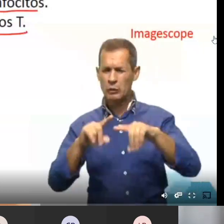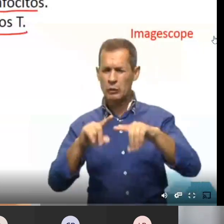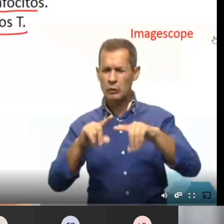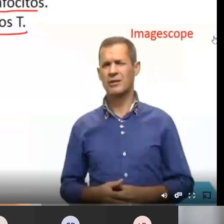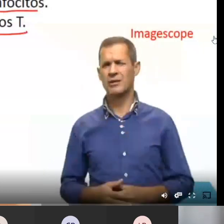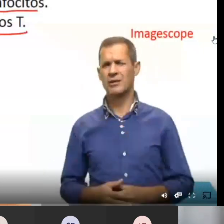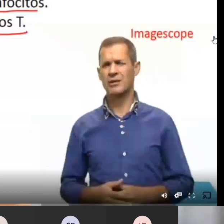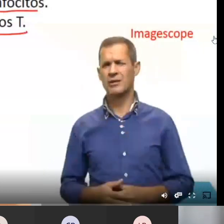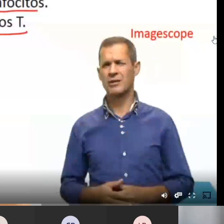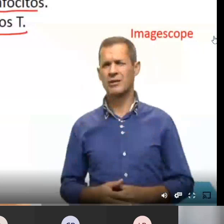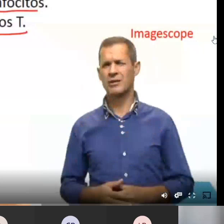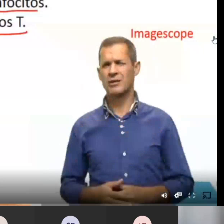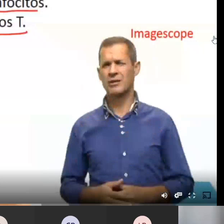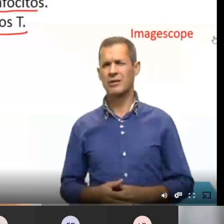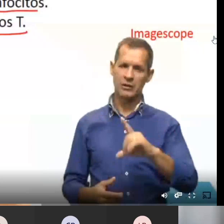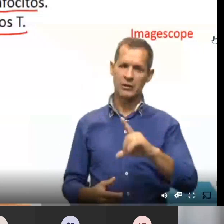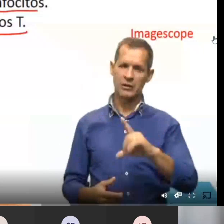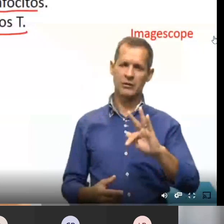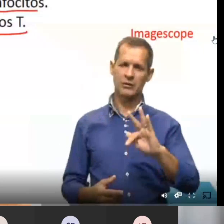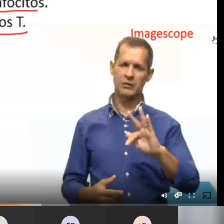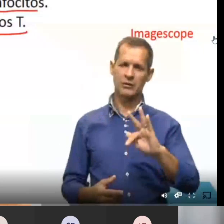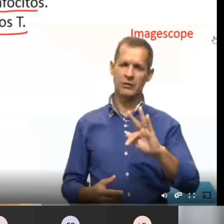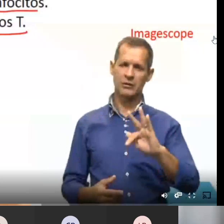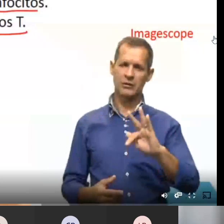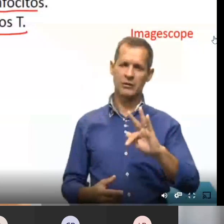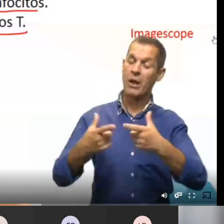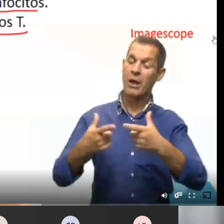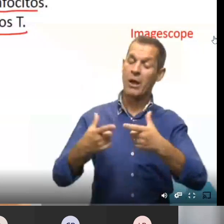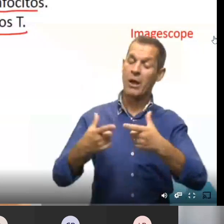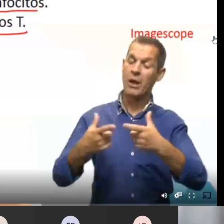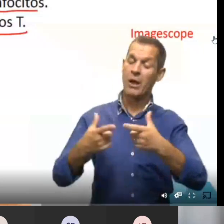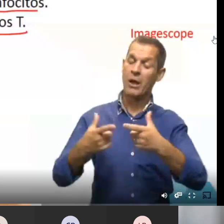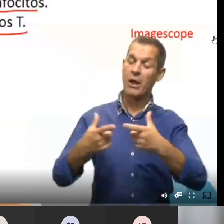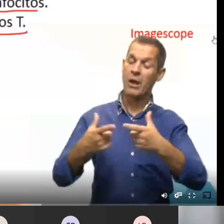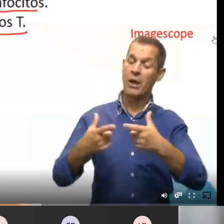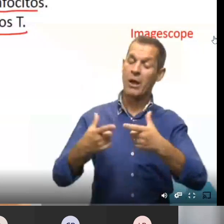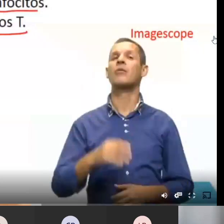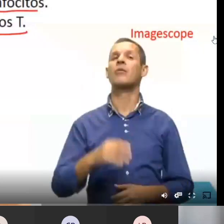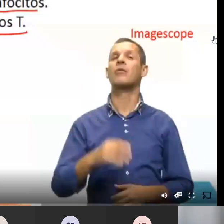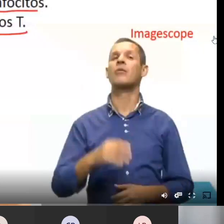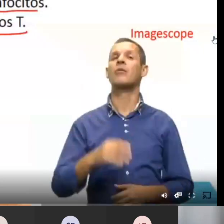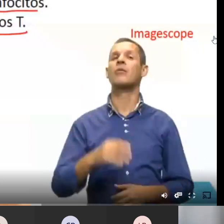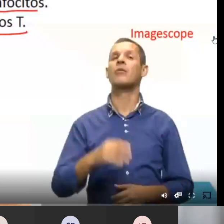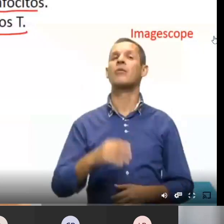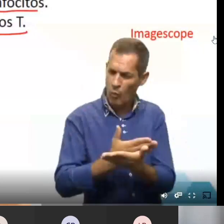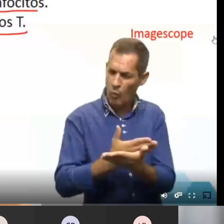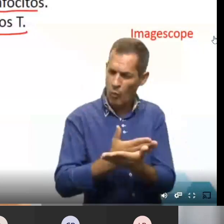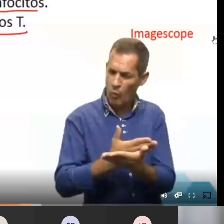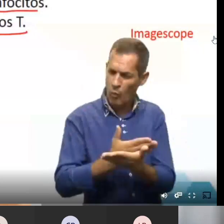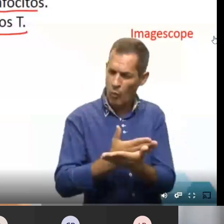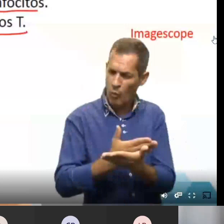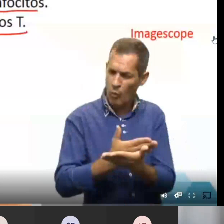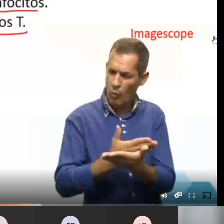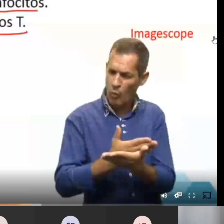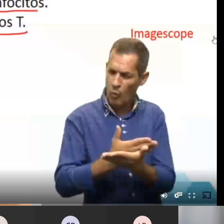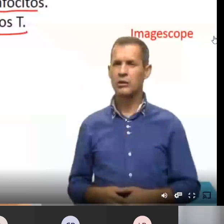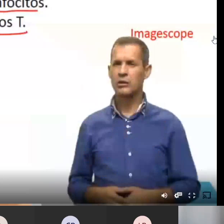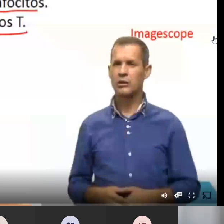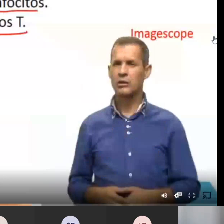quantidade mais elevada de linfócitos. É um local onde ocorre a fase inicial de